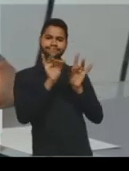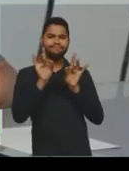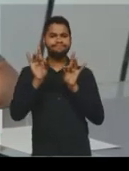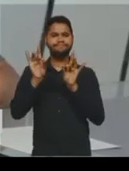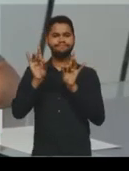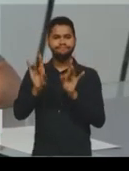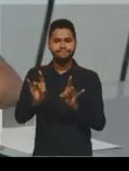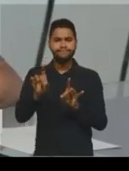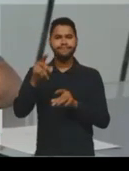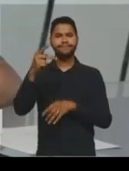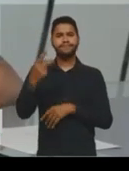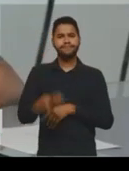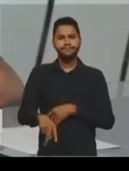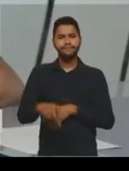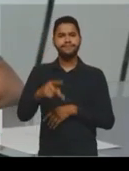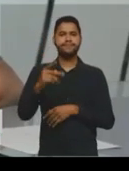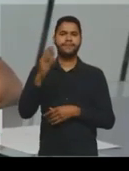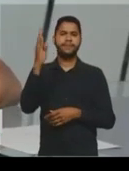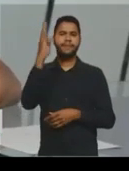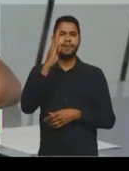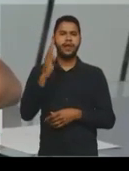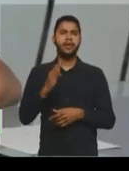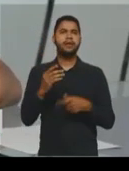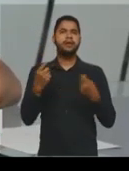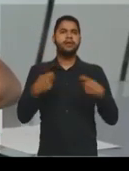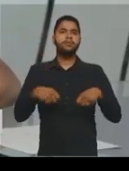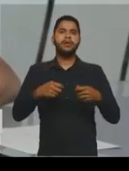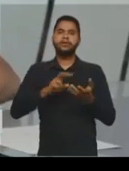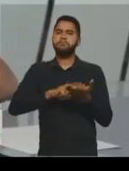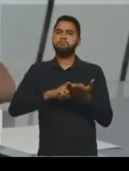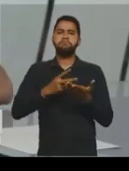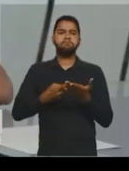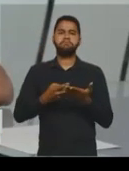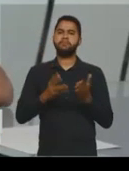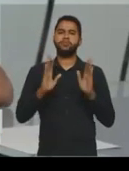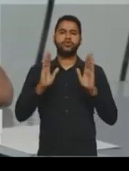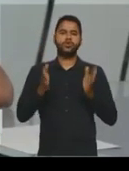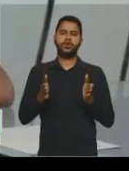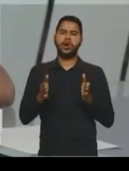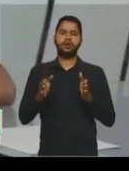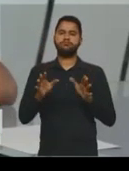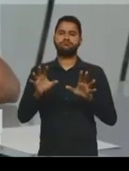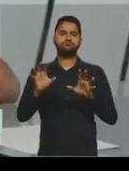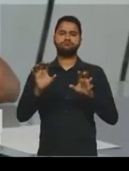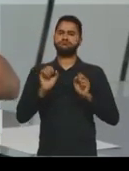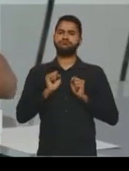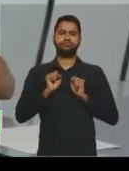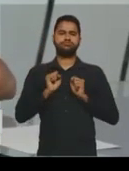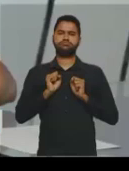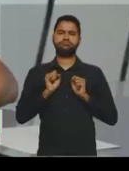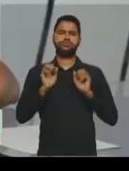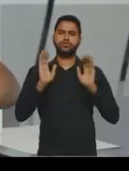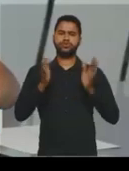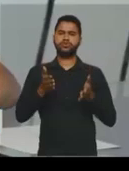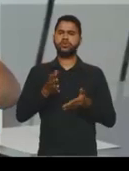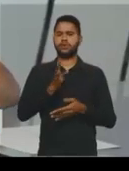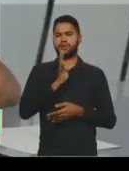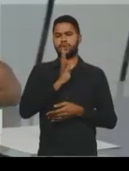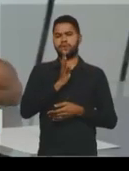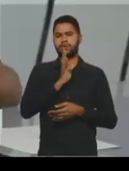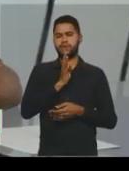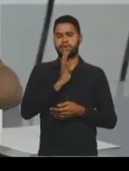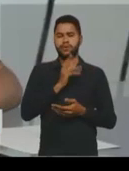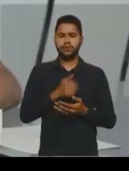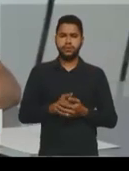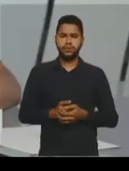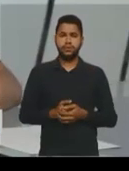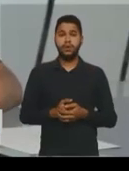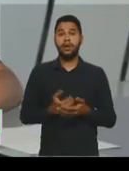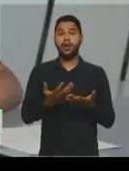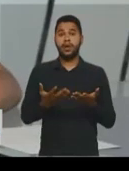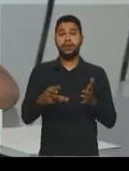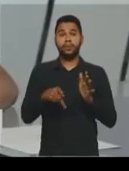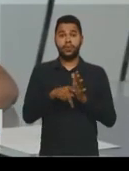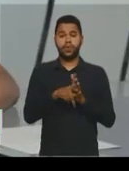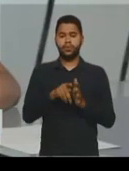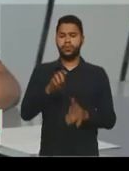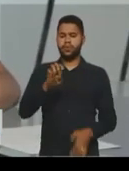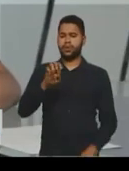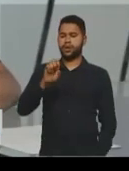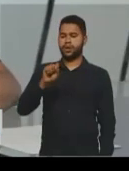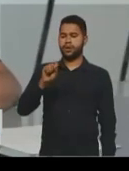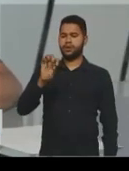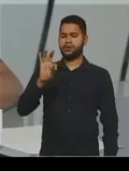nossa língua e não precisa de uma tradução, esse termo já é incorporado e a gente já fala daquela forma. Então, isso é o